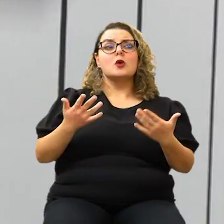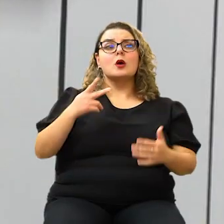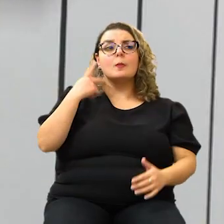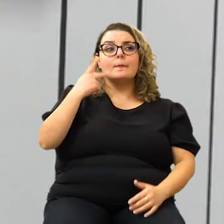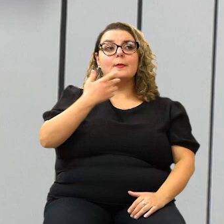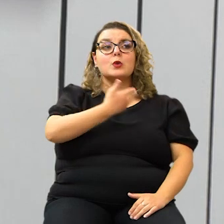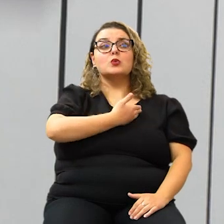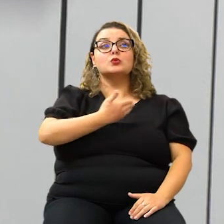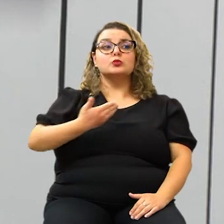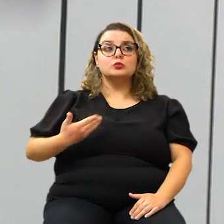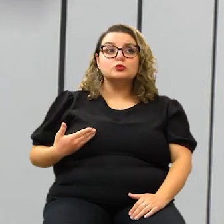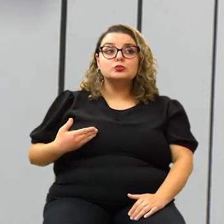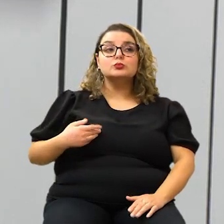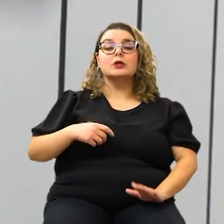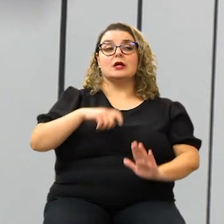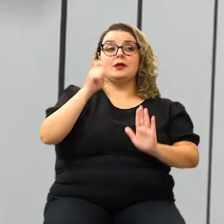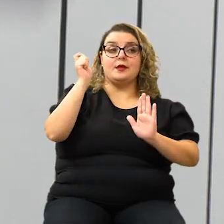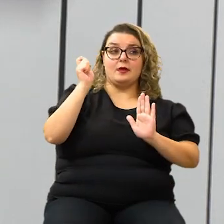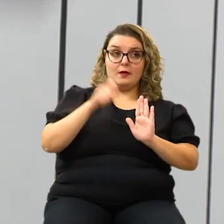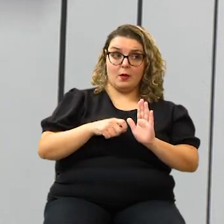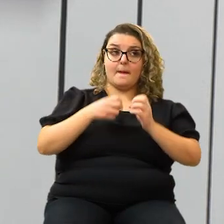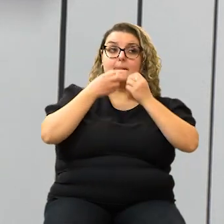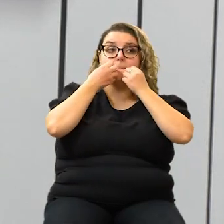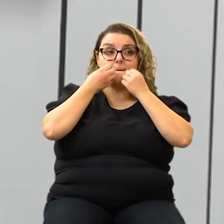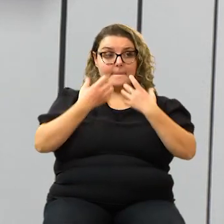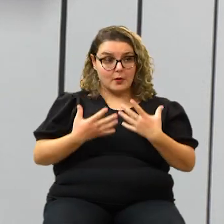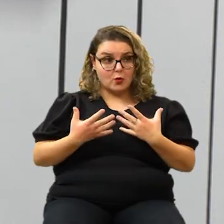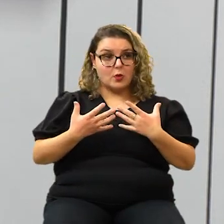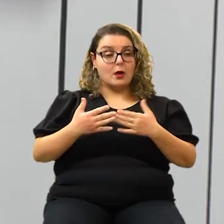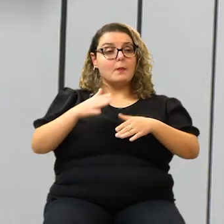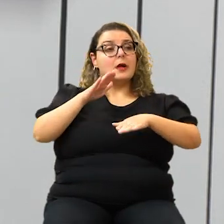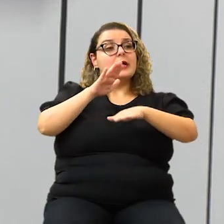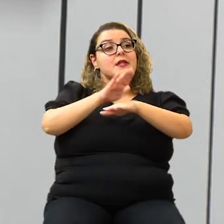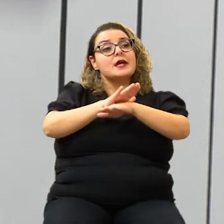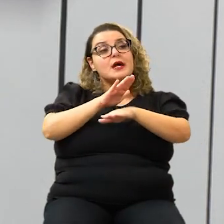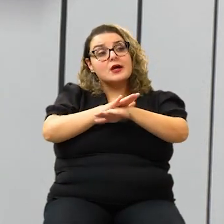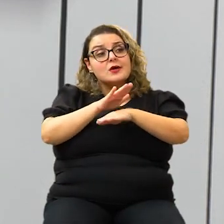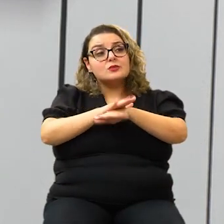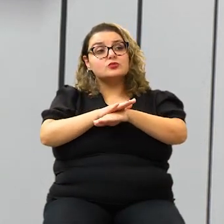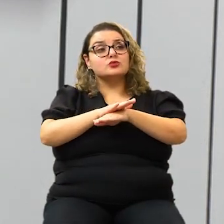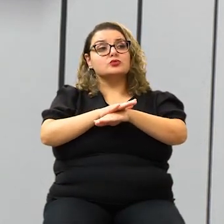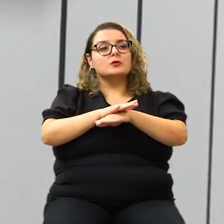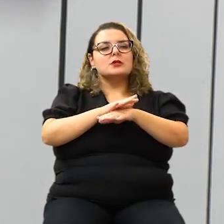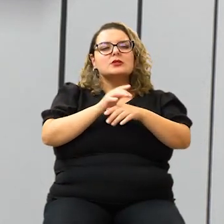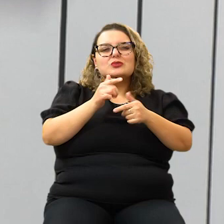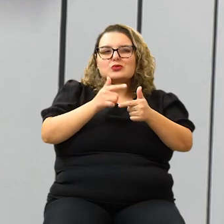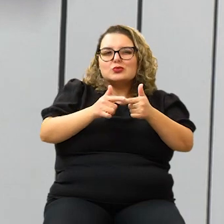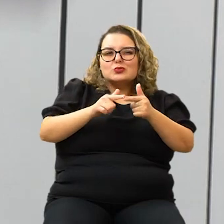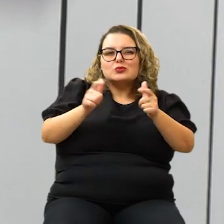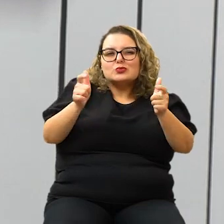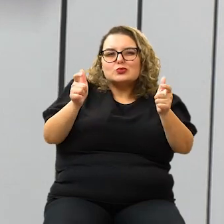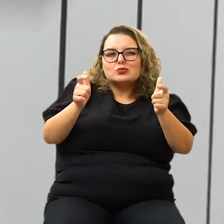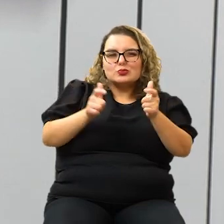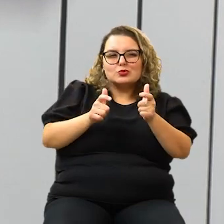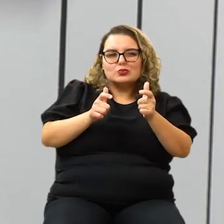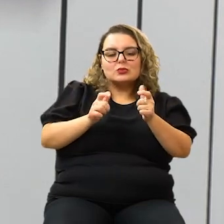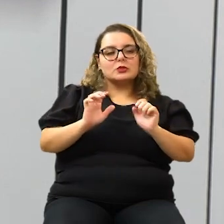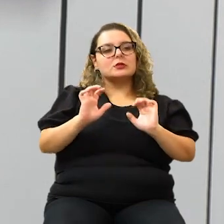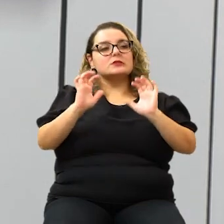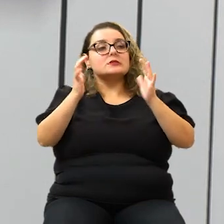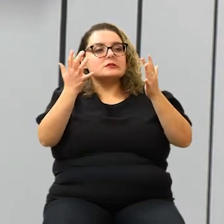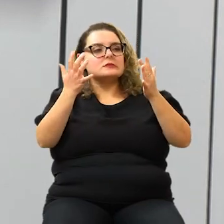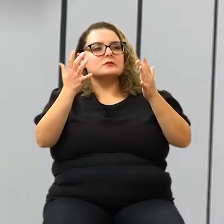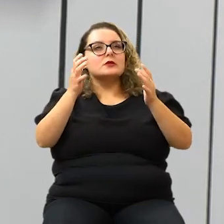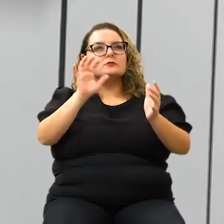públicas eficazes para colaborar a fim de mitigar esses eventos climáticos? A gente fala